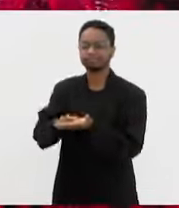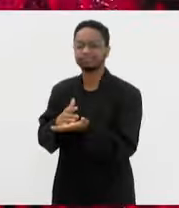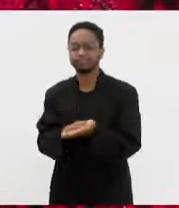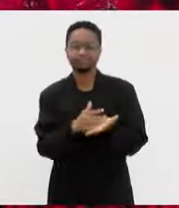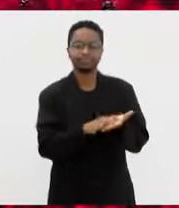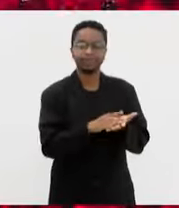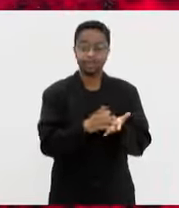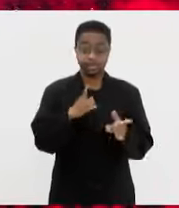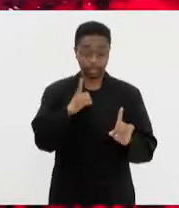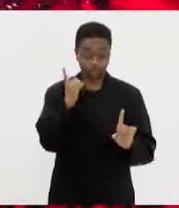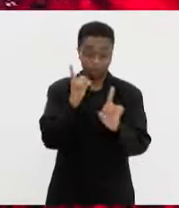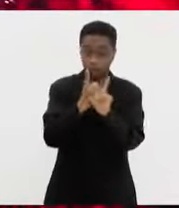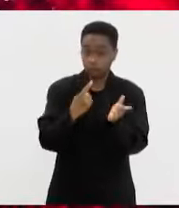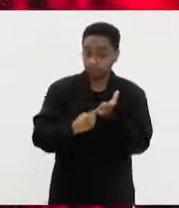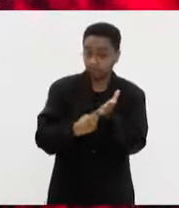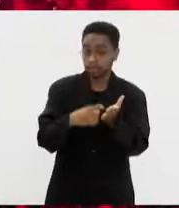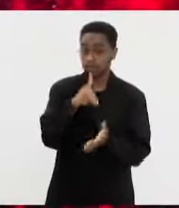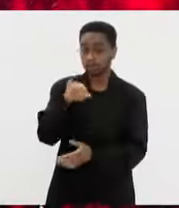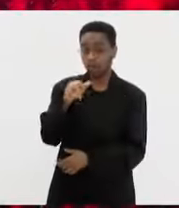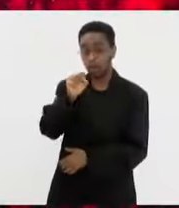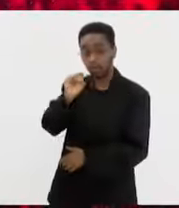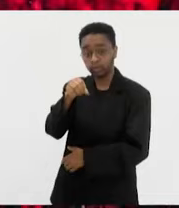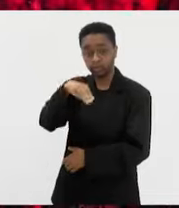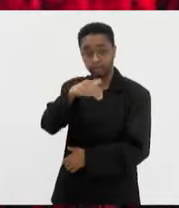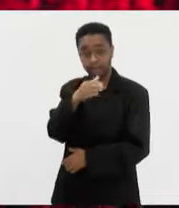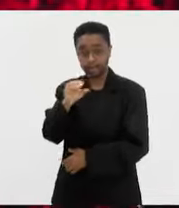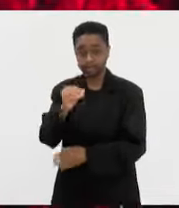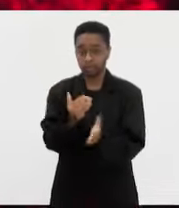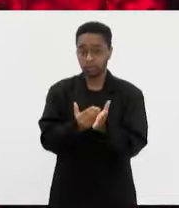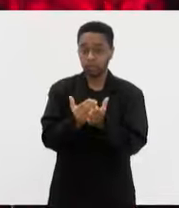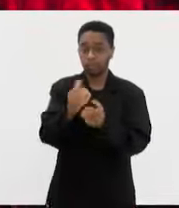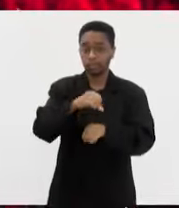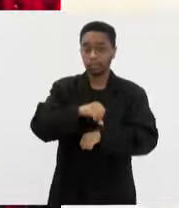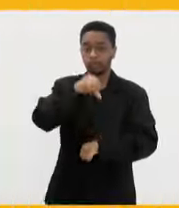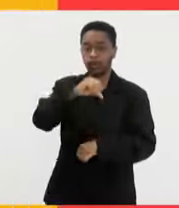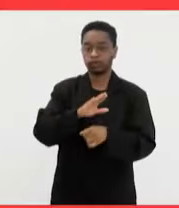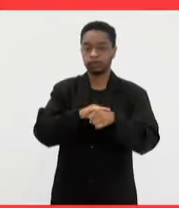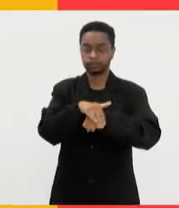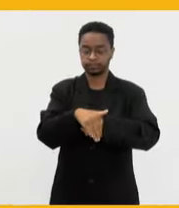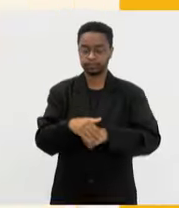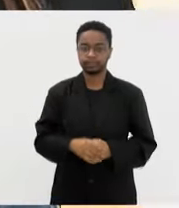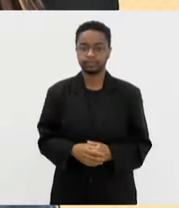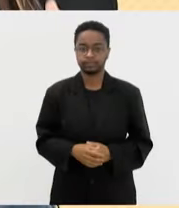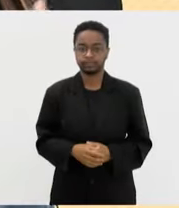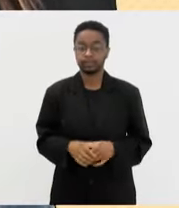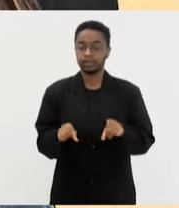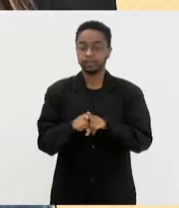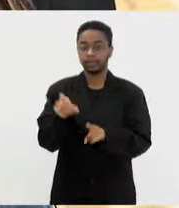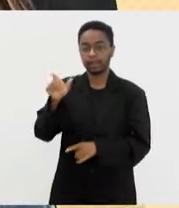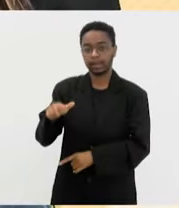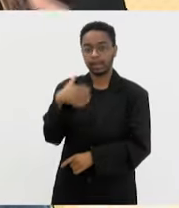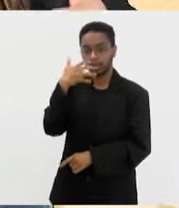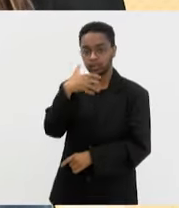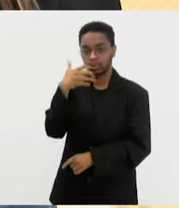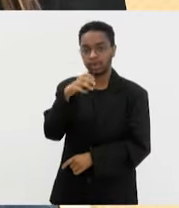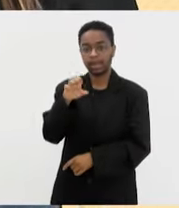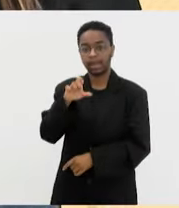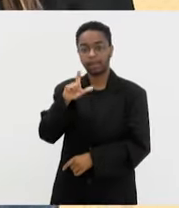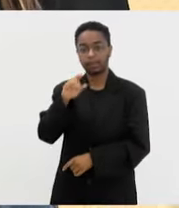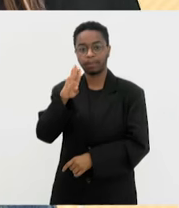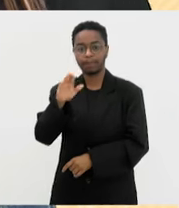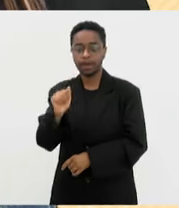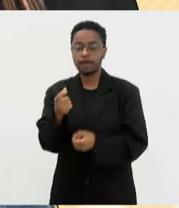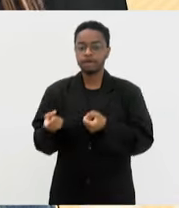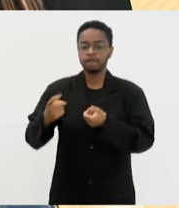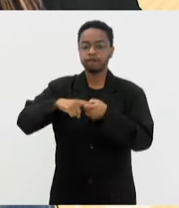O encontro está marcado para o dia 8 de março, a partir das 9 horas da noite. E a cantora Elba Ramalho retorna ao